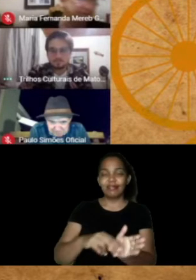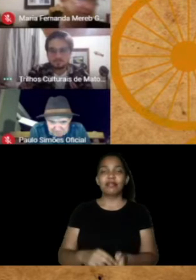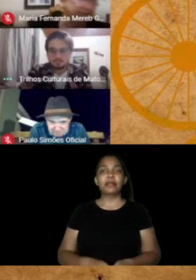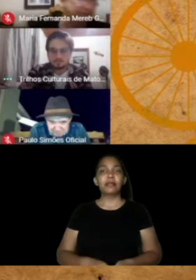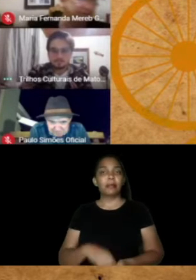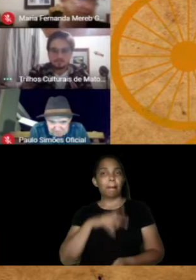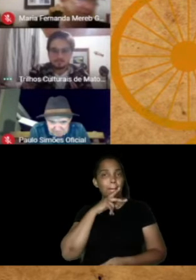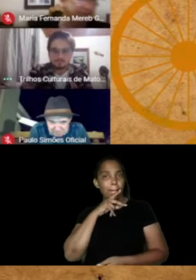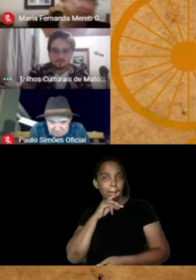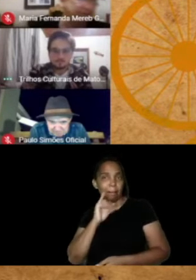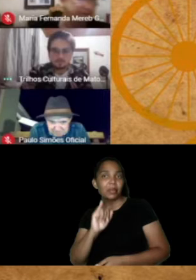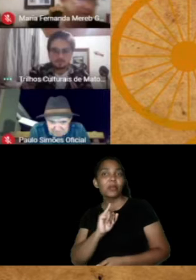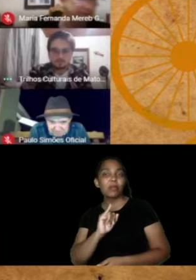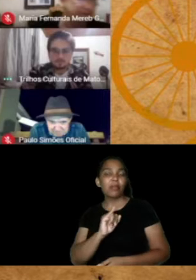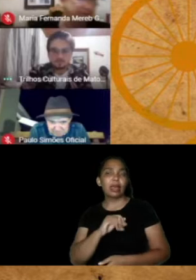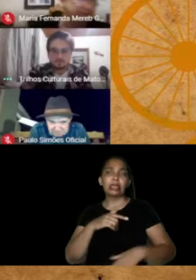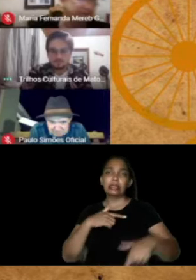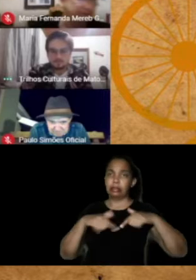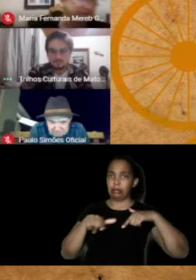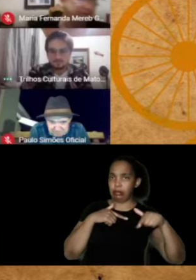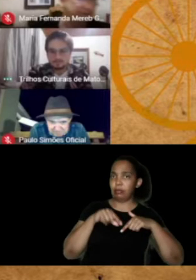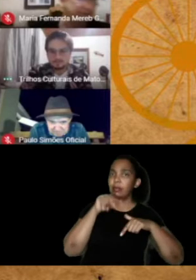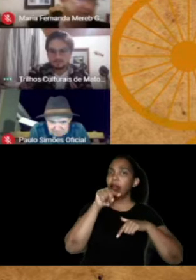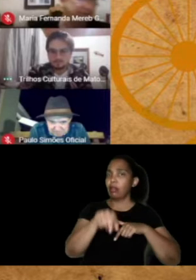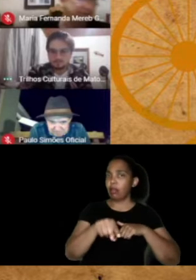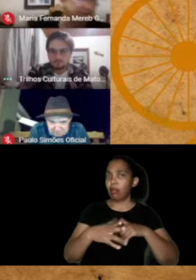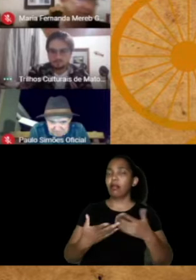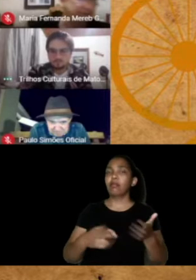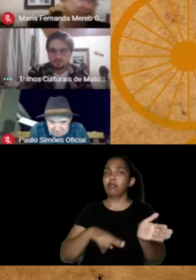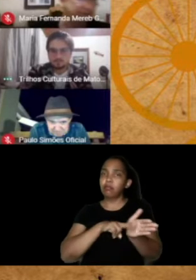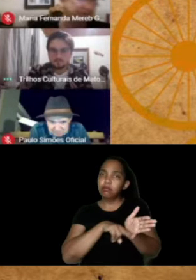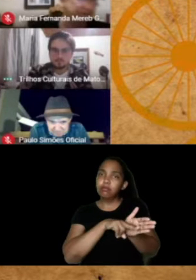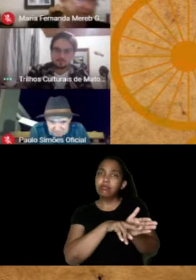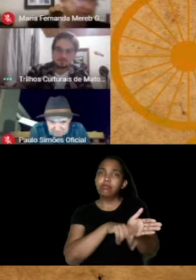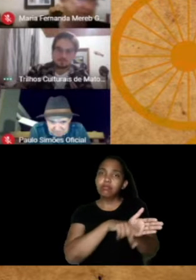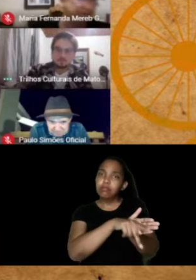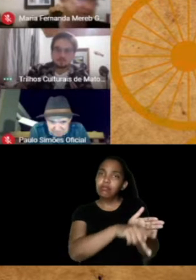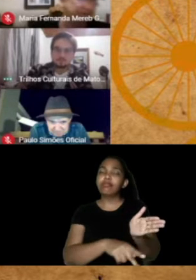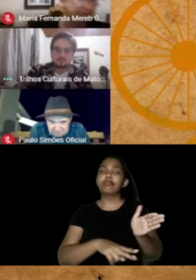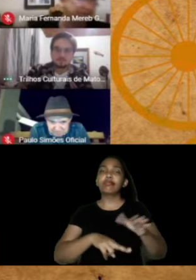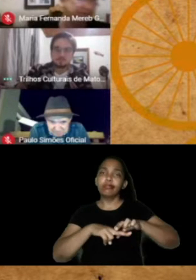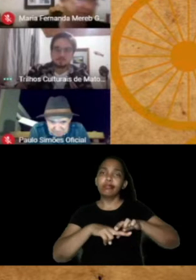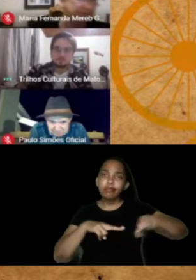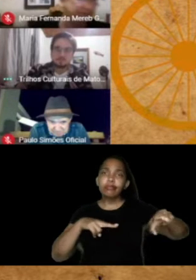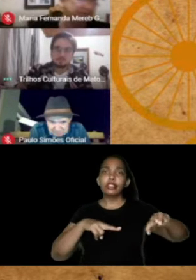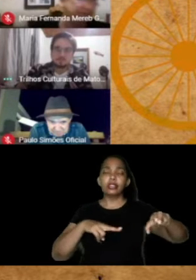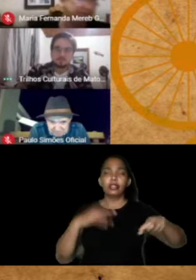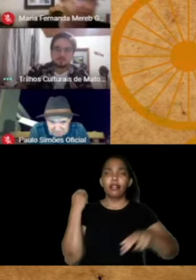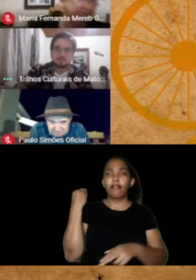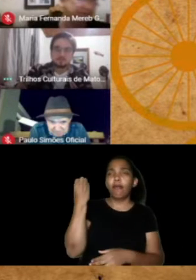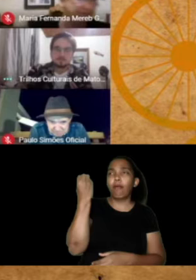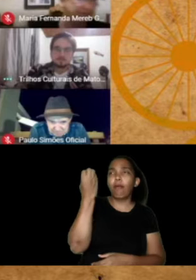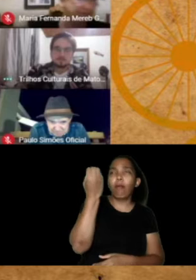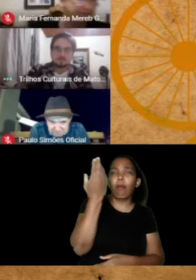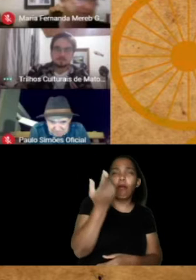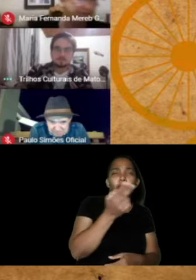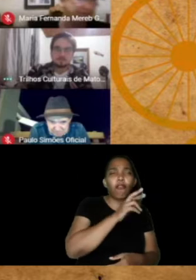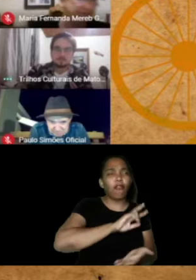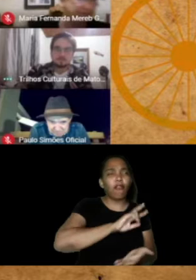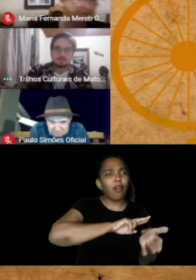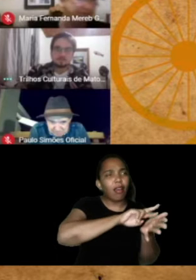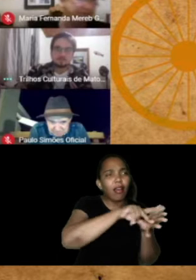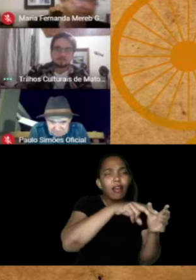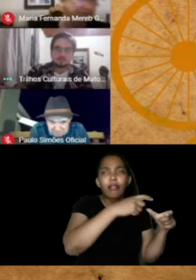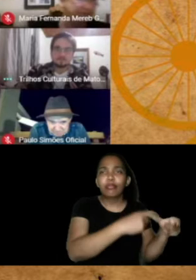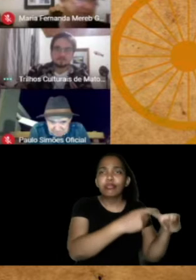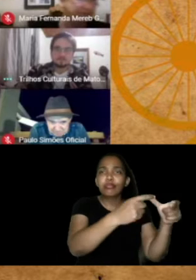fomos, né? Aquilo que a Madalena fala, nós ficamos viajando nas cidades, né? Fomos para Cafelândia, depois moramos em Cafelândia, voltamos, viemos